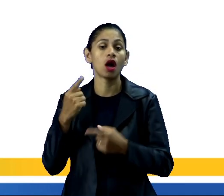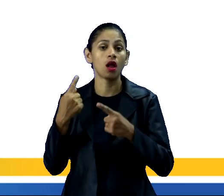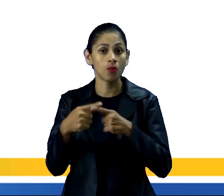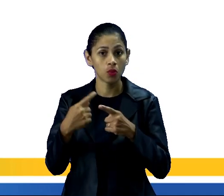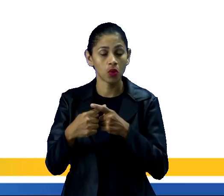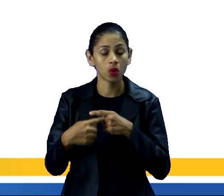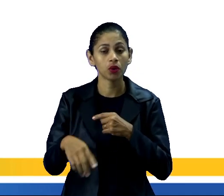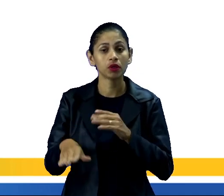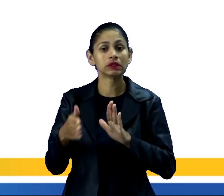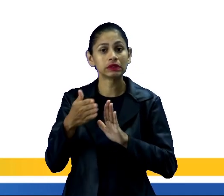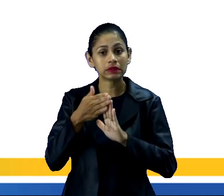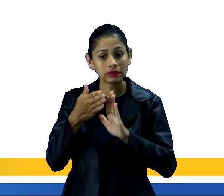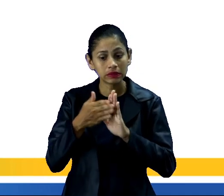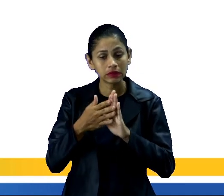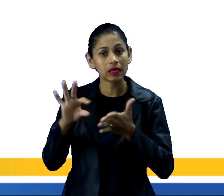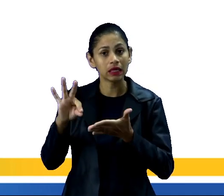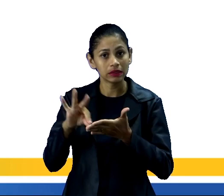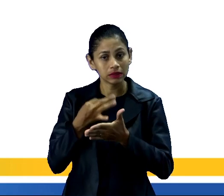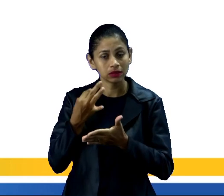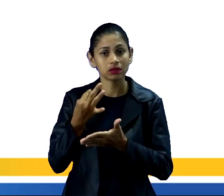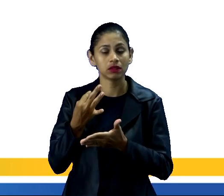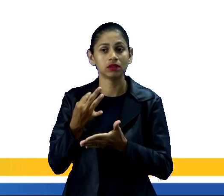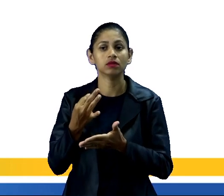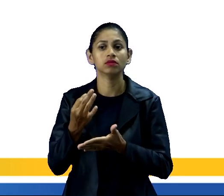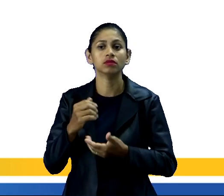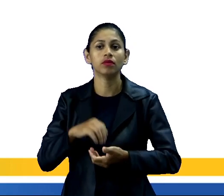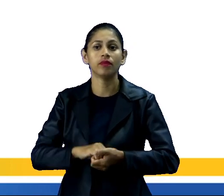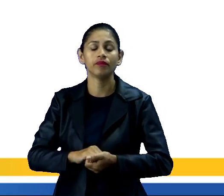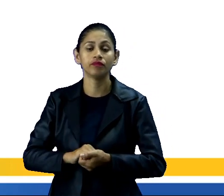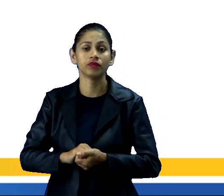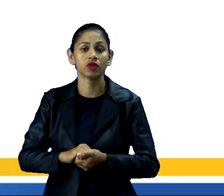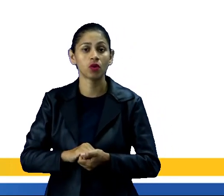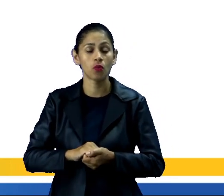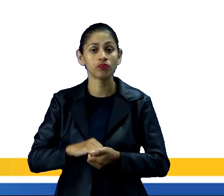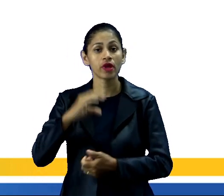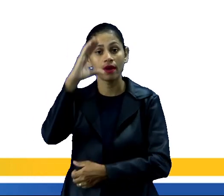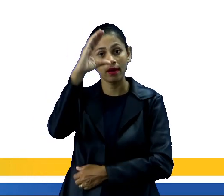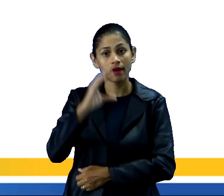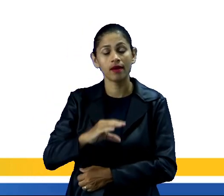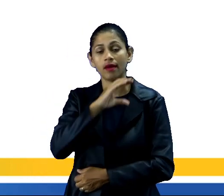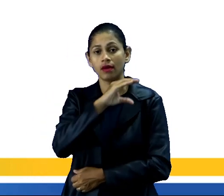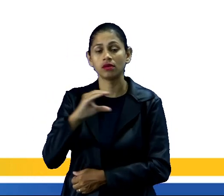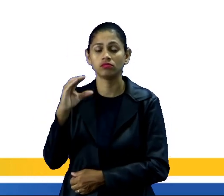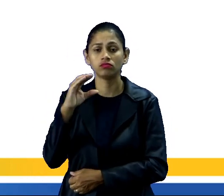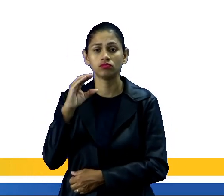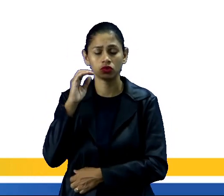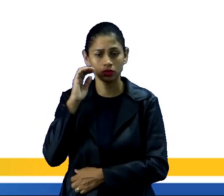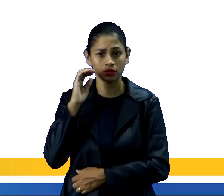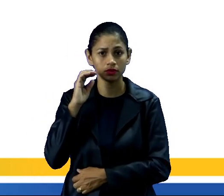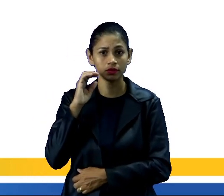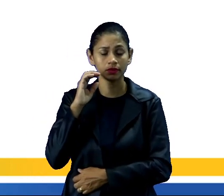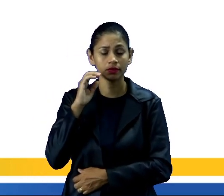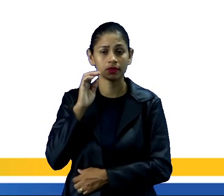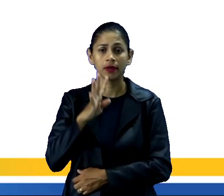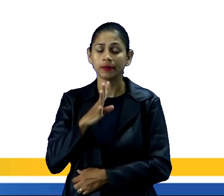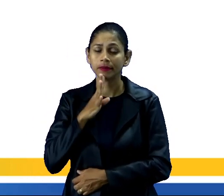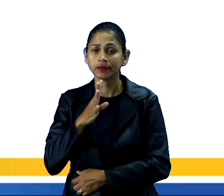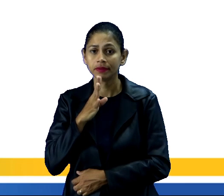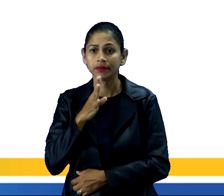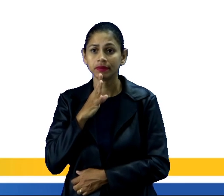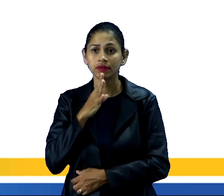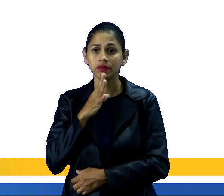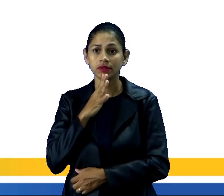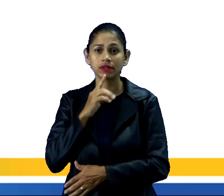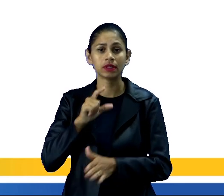foi assinado pelo Mussolini, né. E aí, em troca, né, a igreja acabava reconhecendo a legitimidade desse governo fascista,